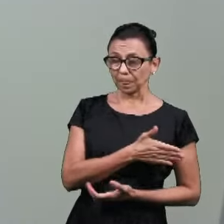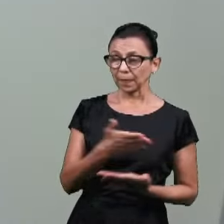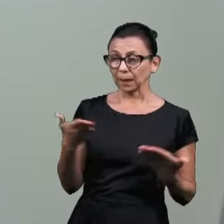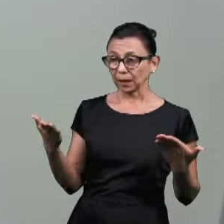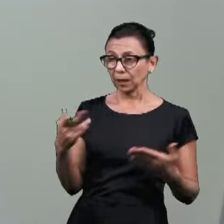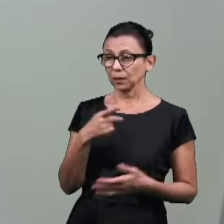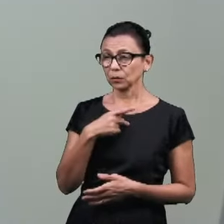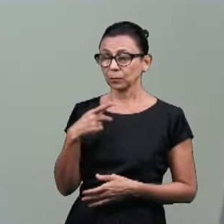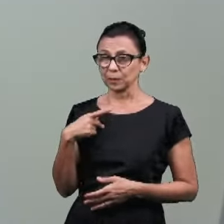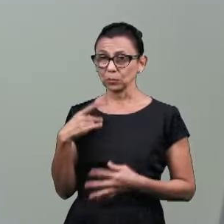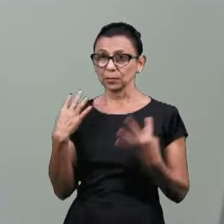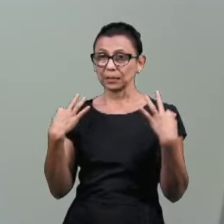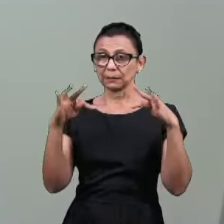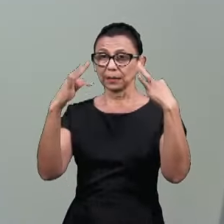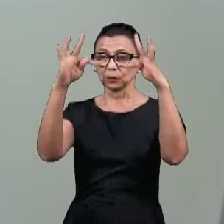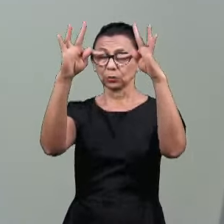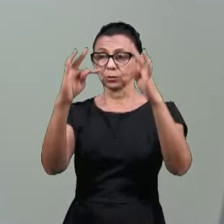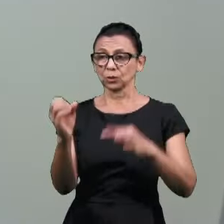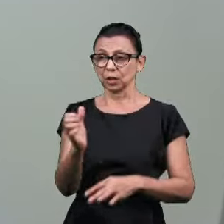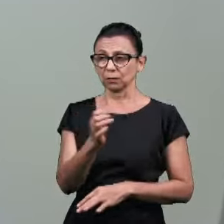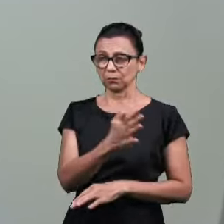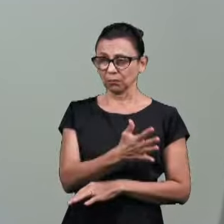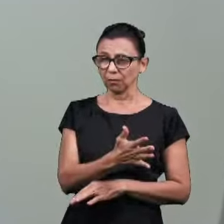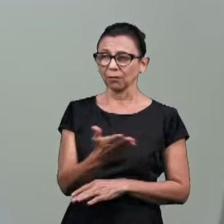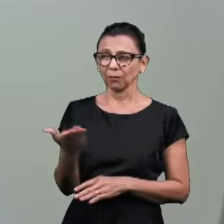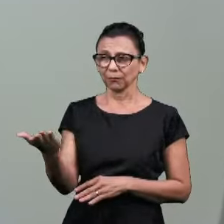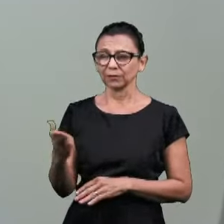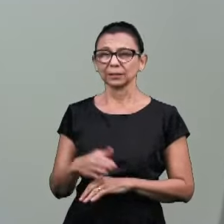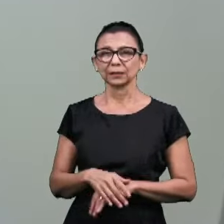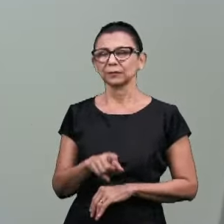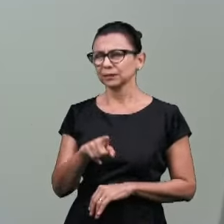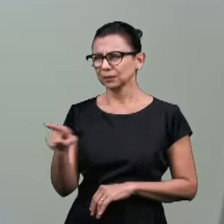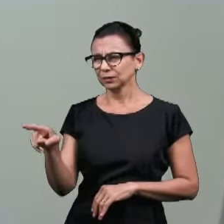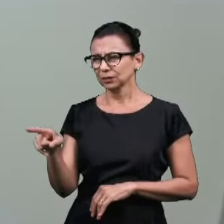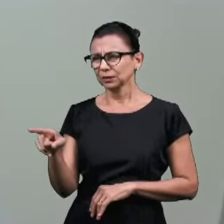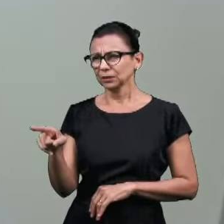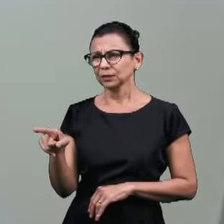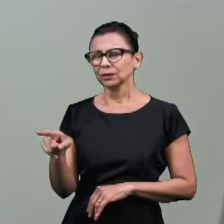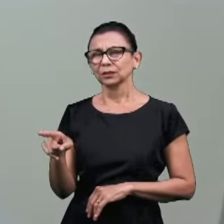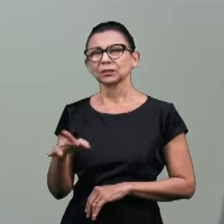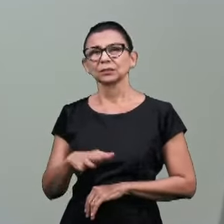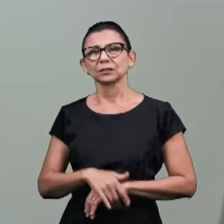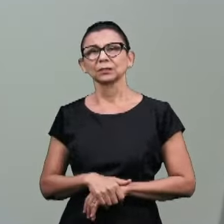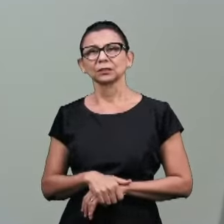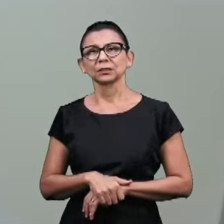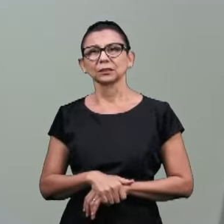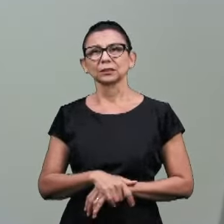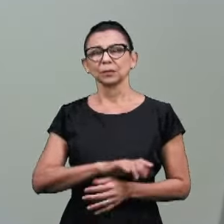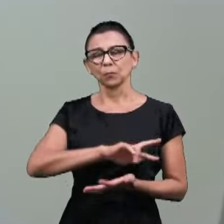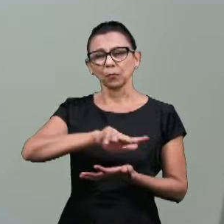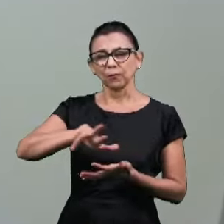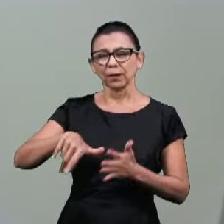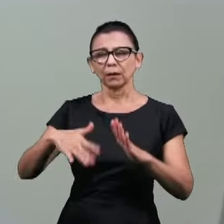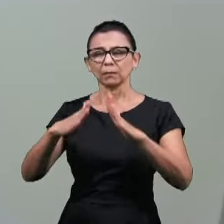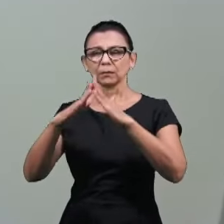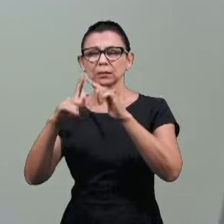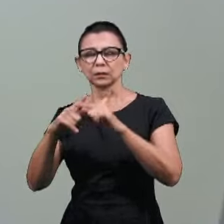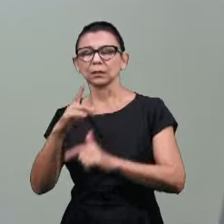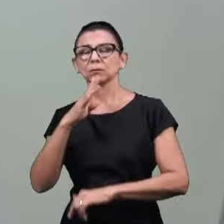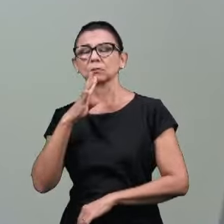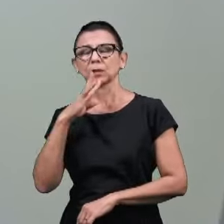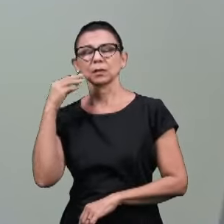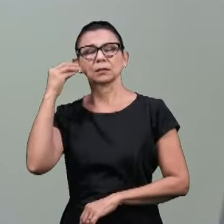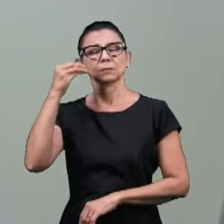nossas plataformas digitais. O pastor que já passou por diversas igrejas, né? Com a caminhada, com muitas experiências